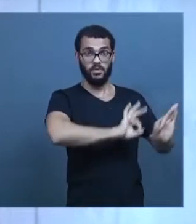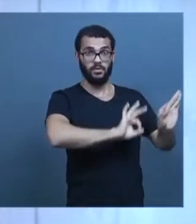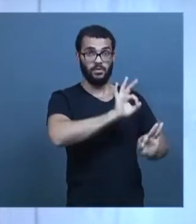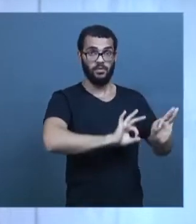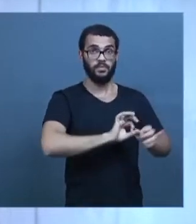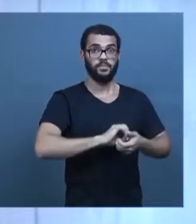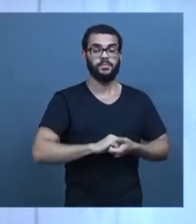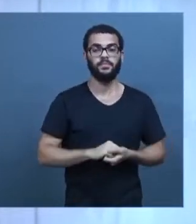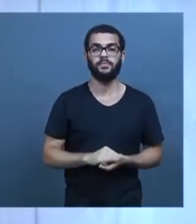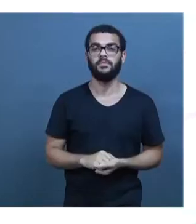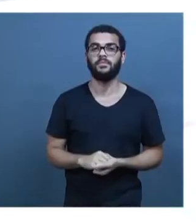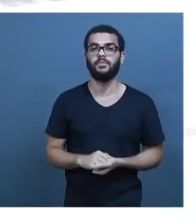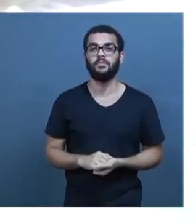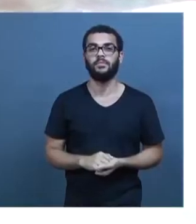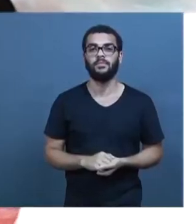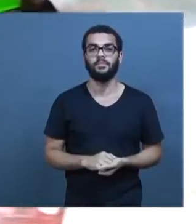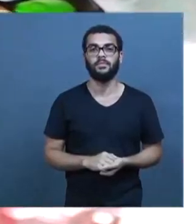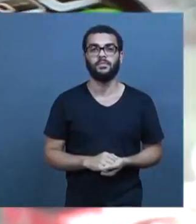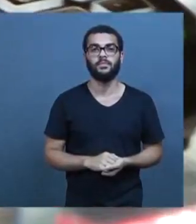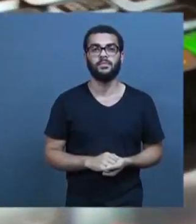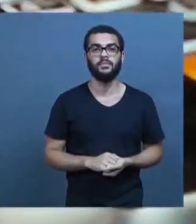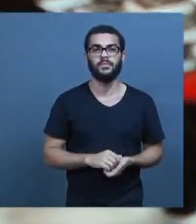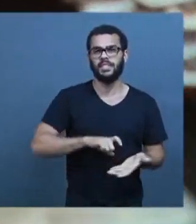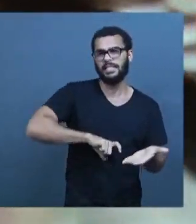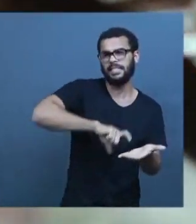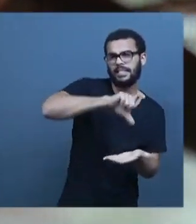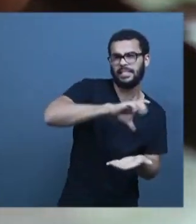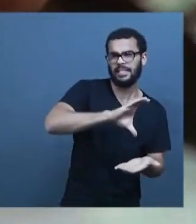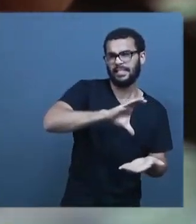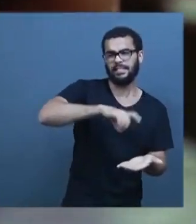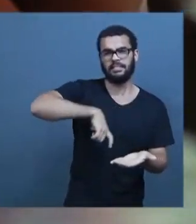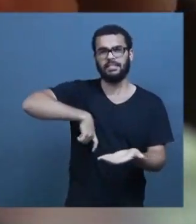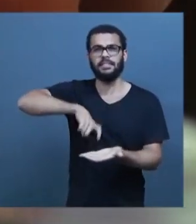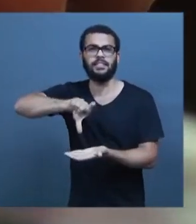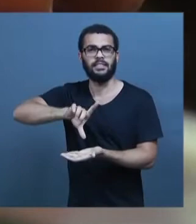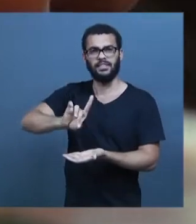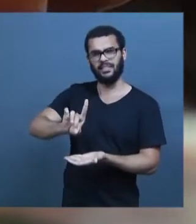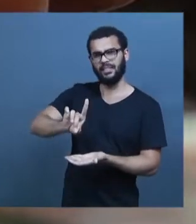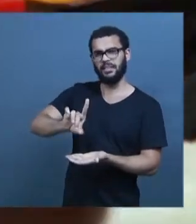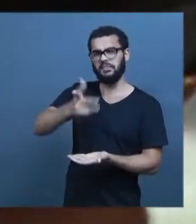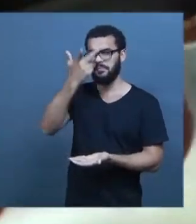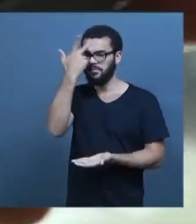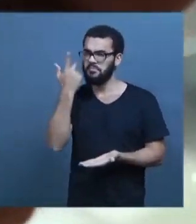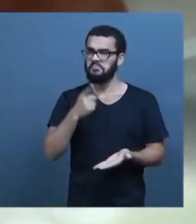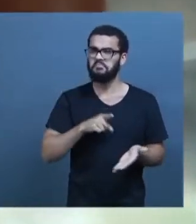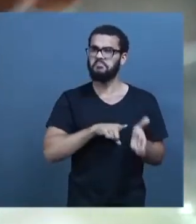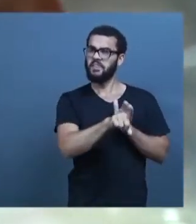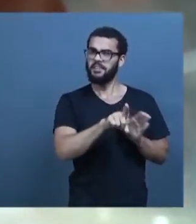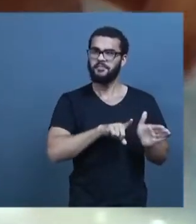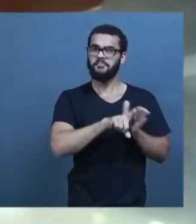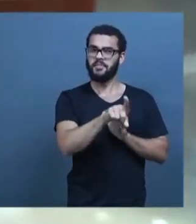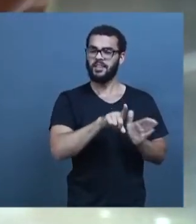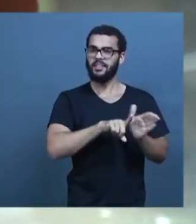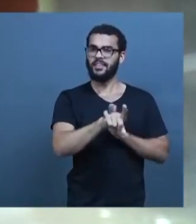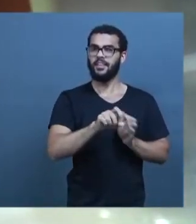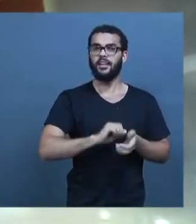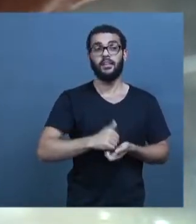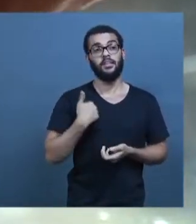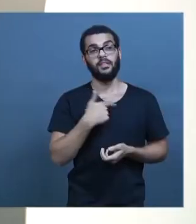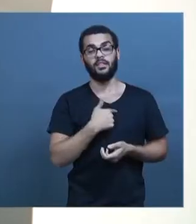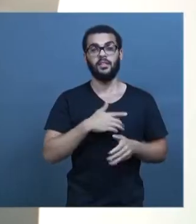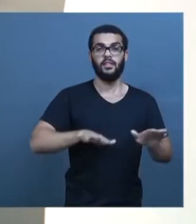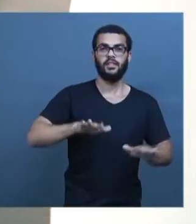reportagem. Crédito ou débito? Pergunta que escutamos quase todos os dias e que muitas vezes não pensamos na